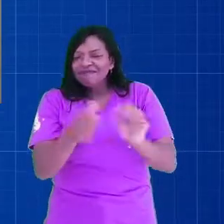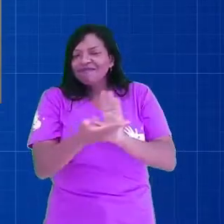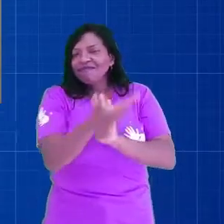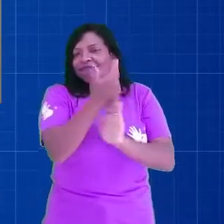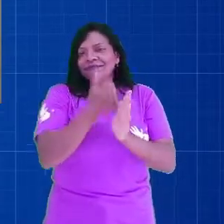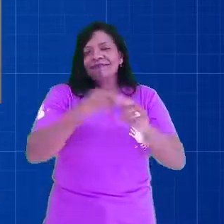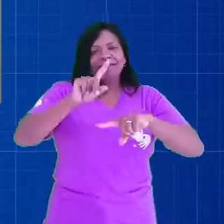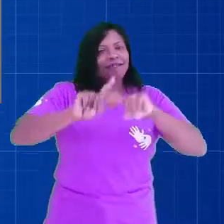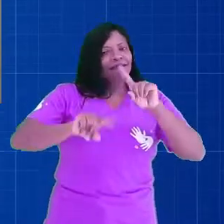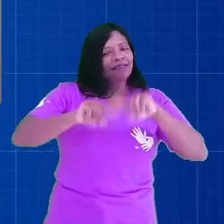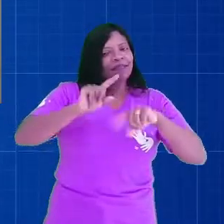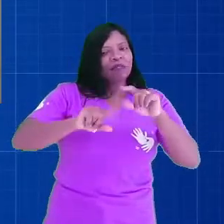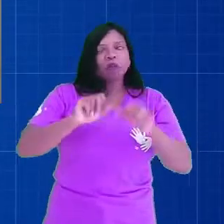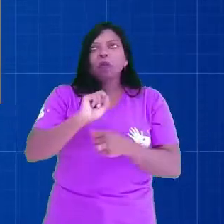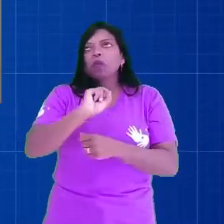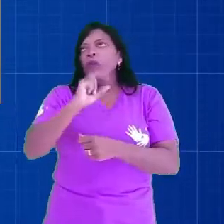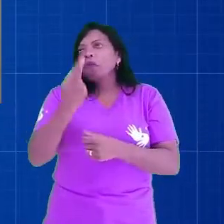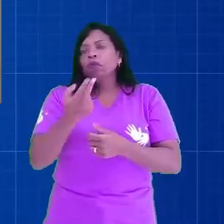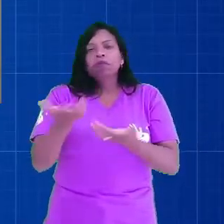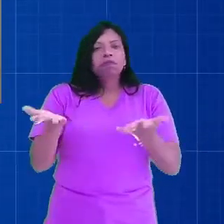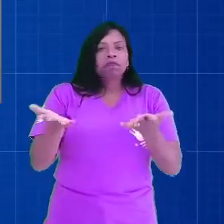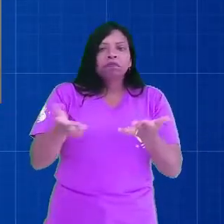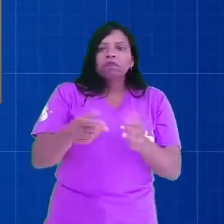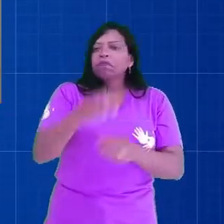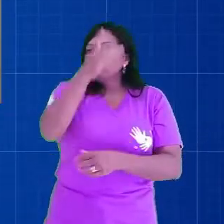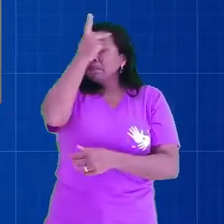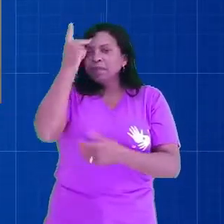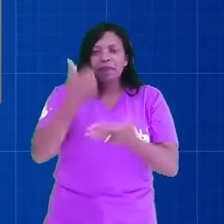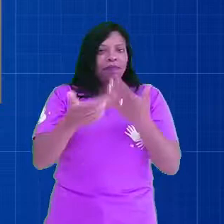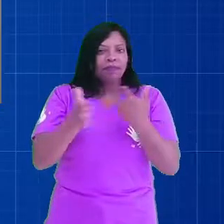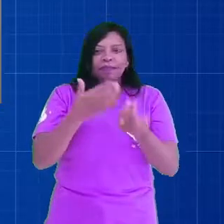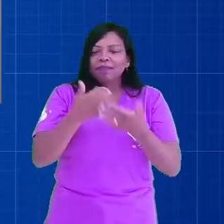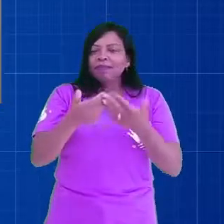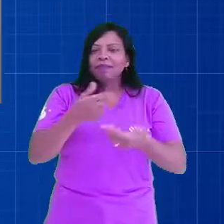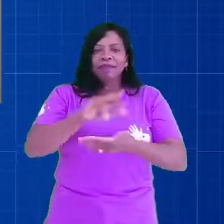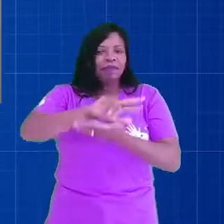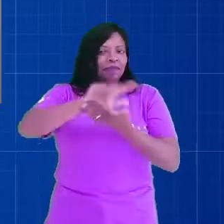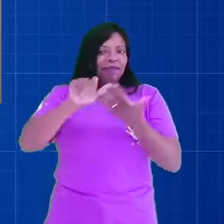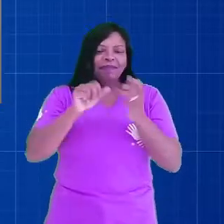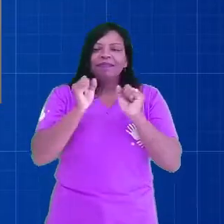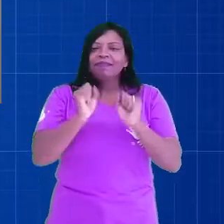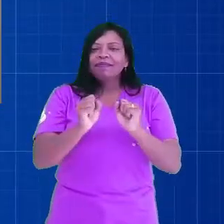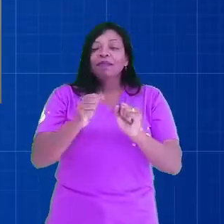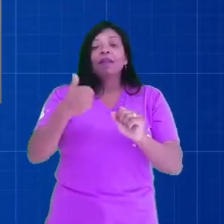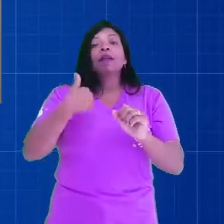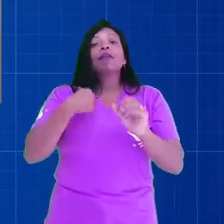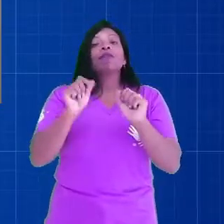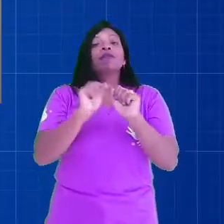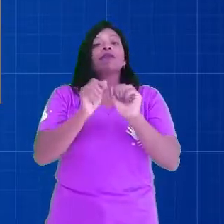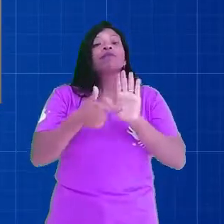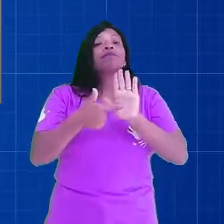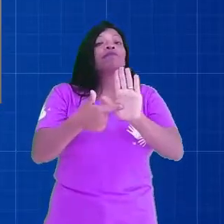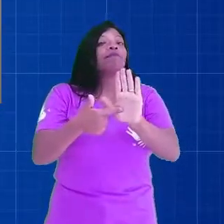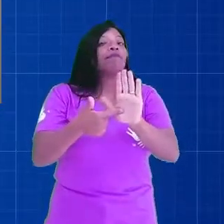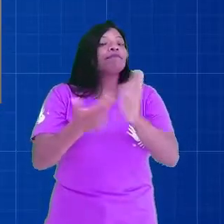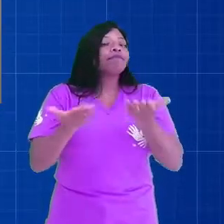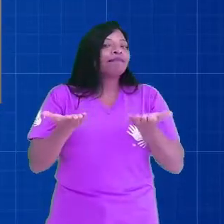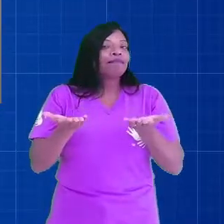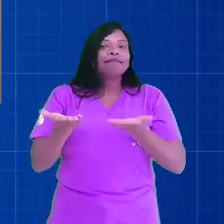objeto ou de algum personagem. Olha o que a professora fez. Eu já coloquei